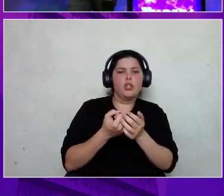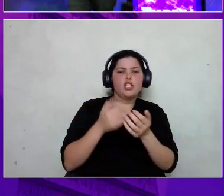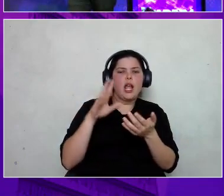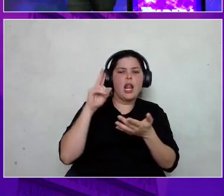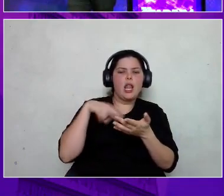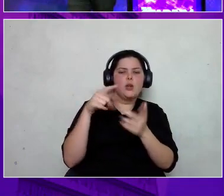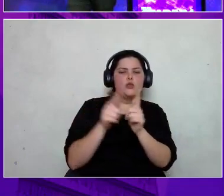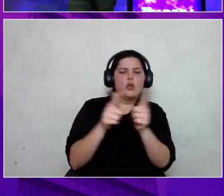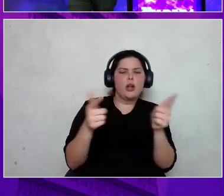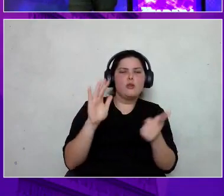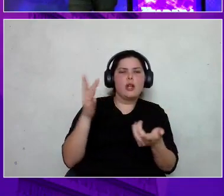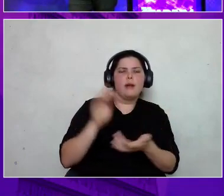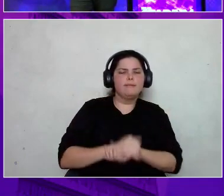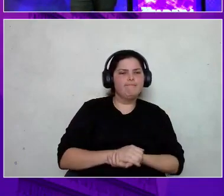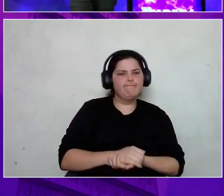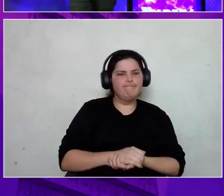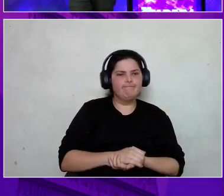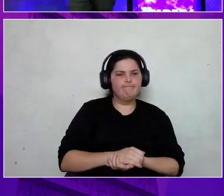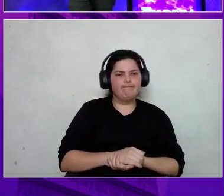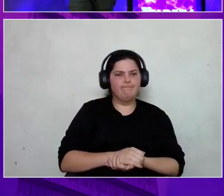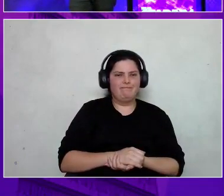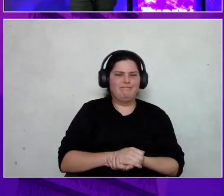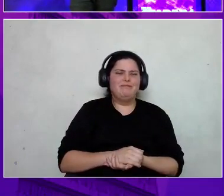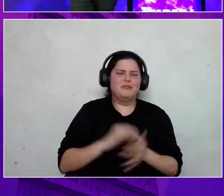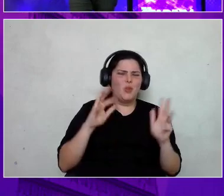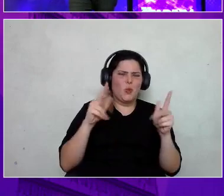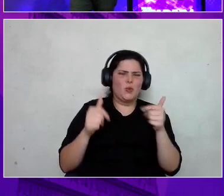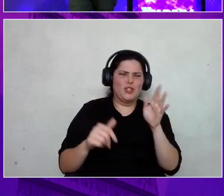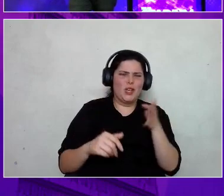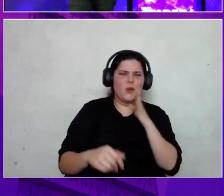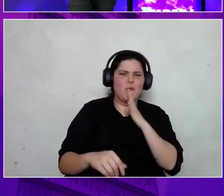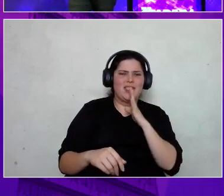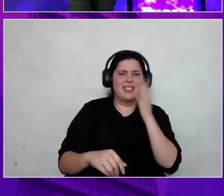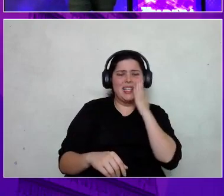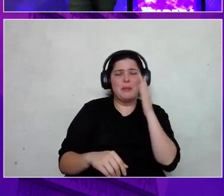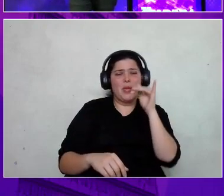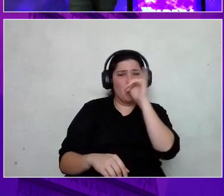Né? Todo mundo. Vocês sabiam que ele é uma porcaria?